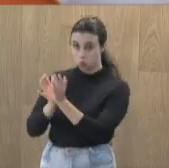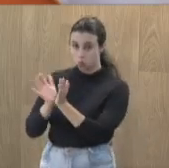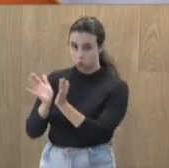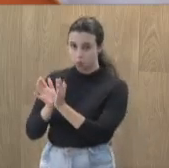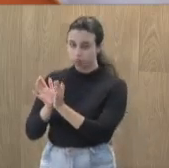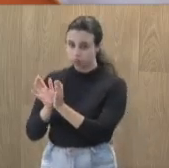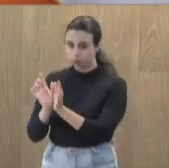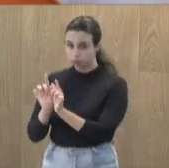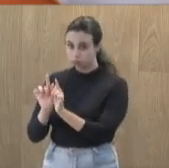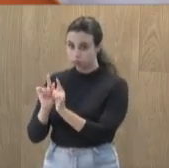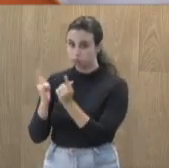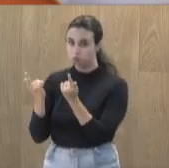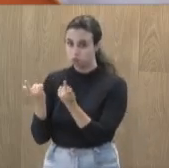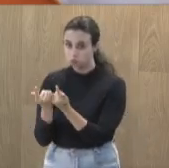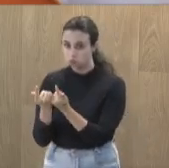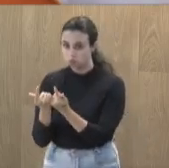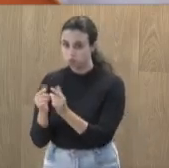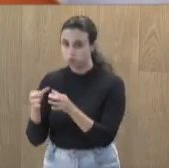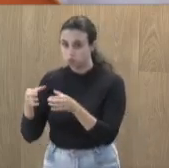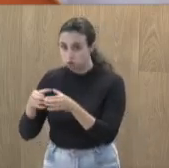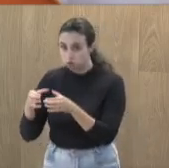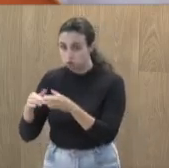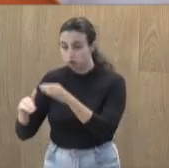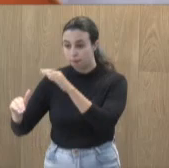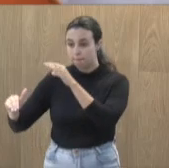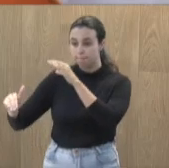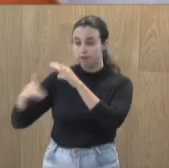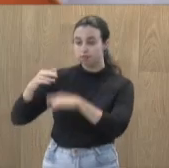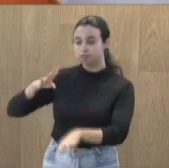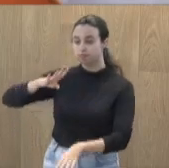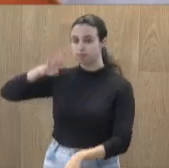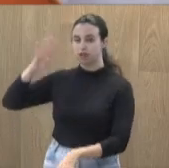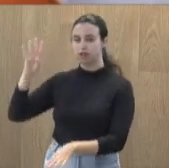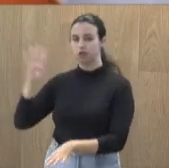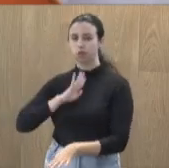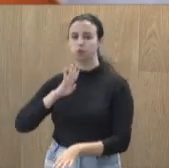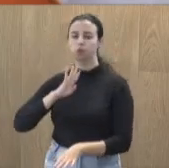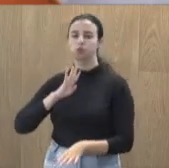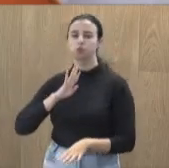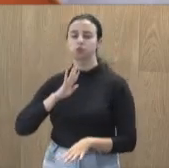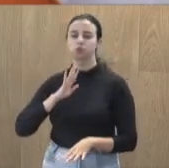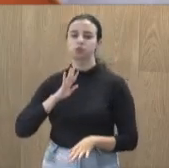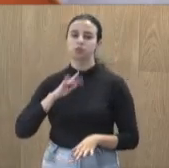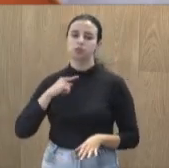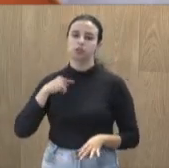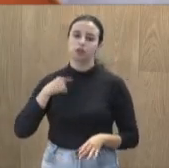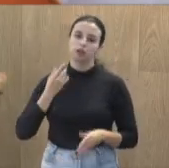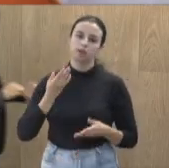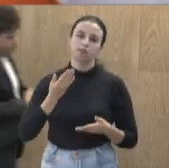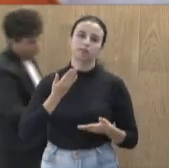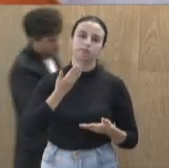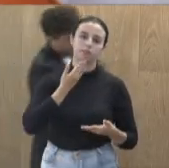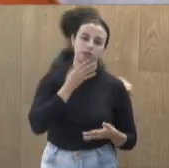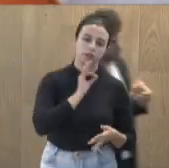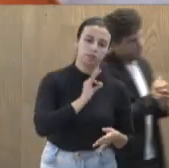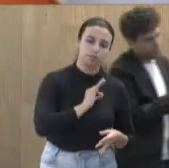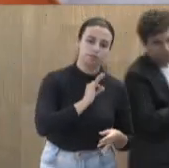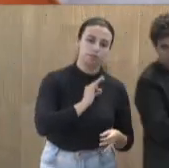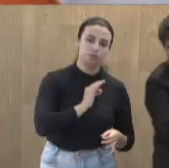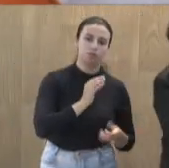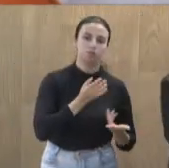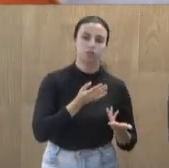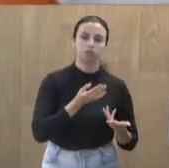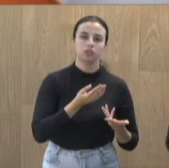fui atacado de uma forma covarde e eu defiz a defesa lá e